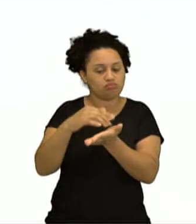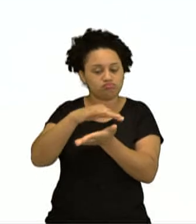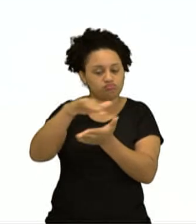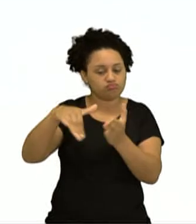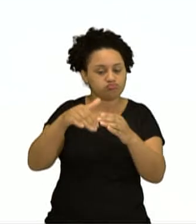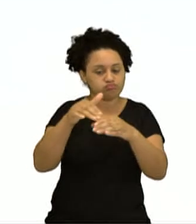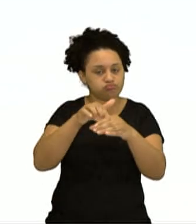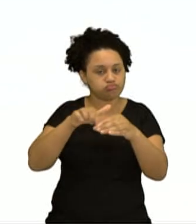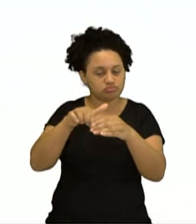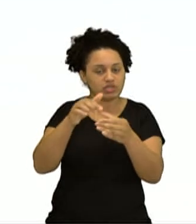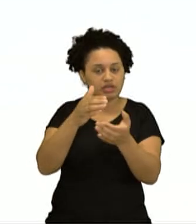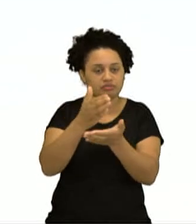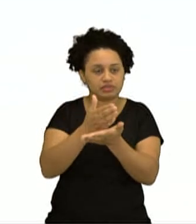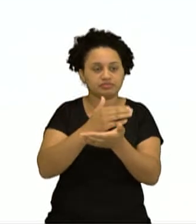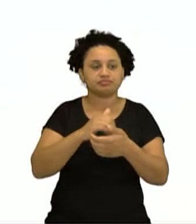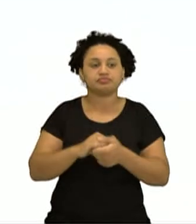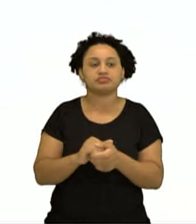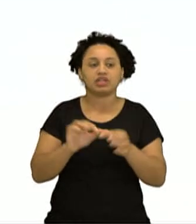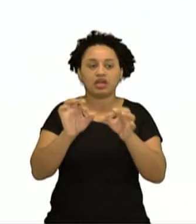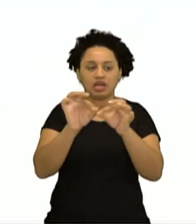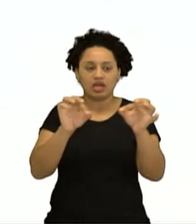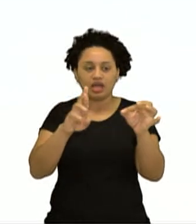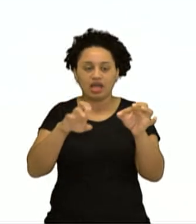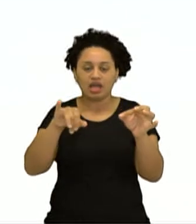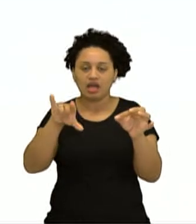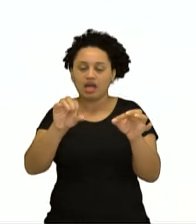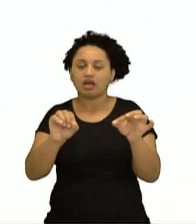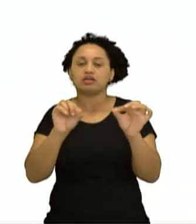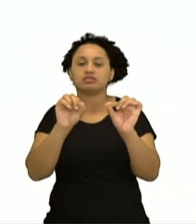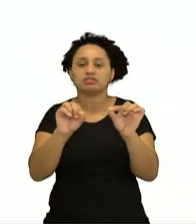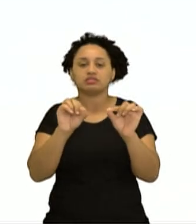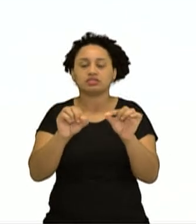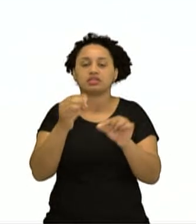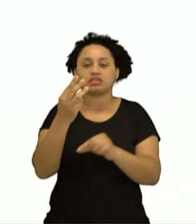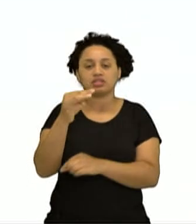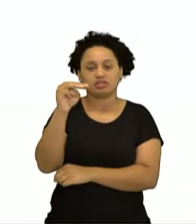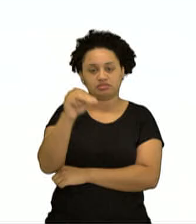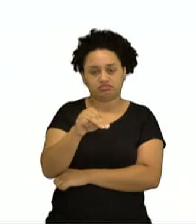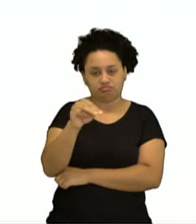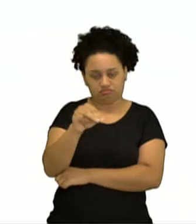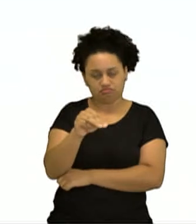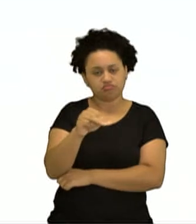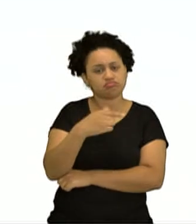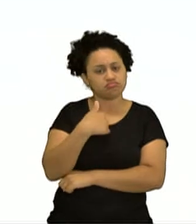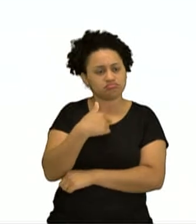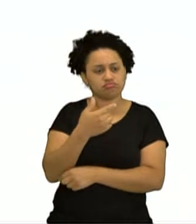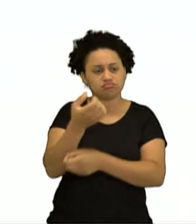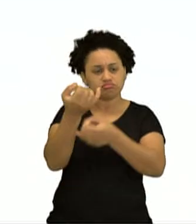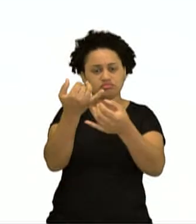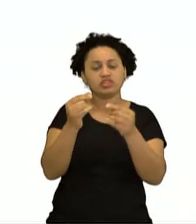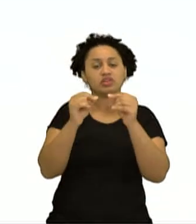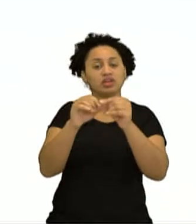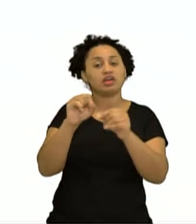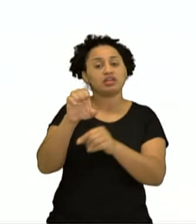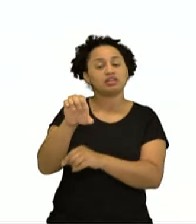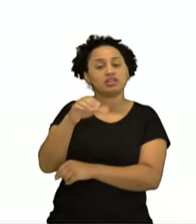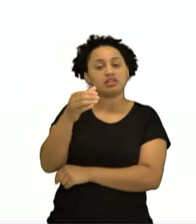Dado que o raio da circunferência da base é de 3 metros, determinar a